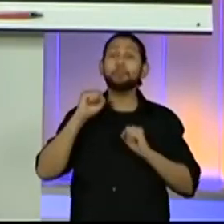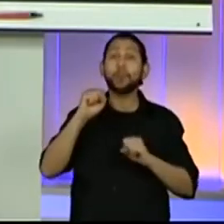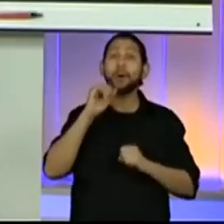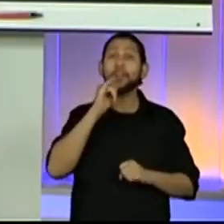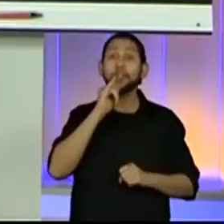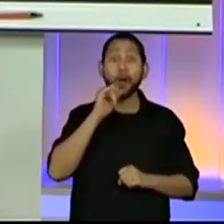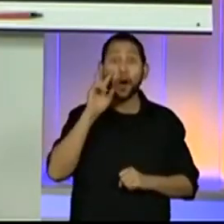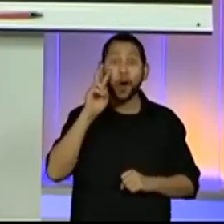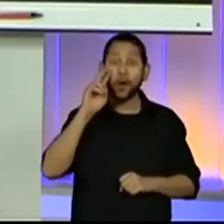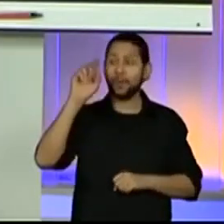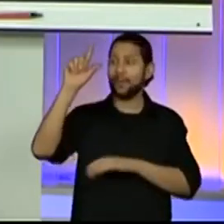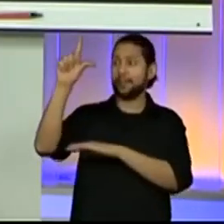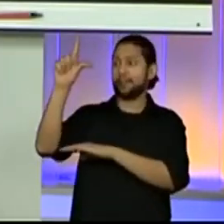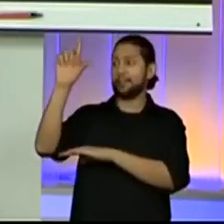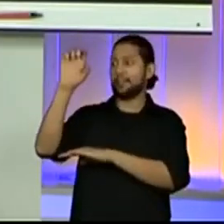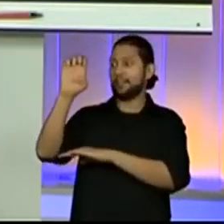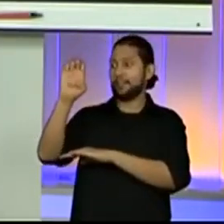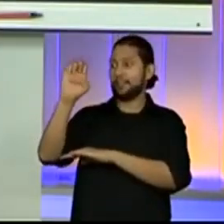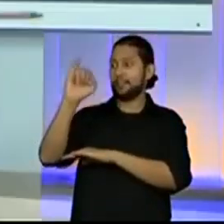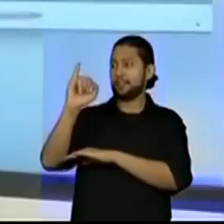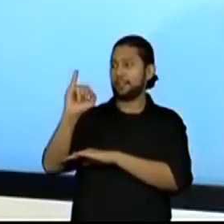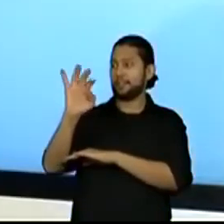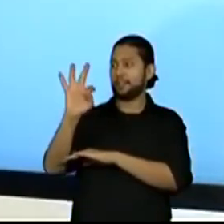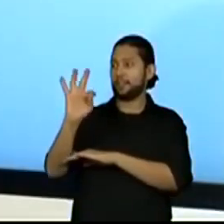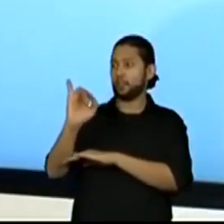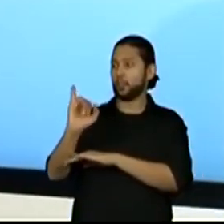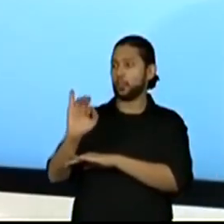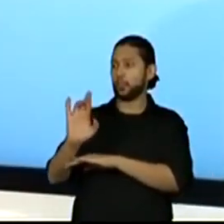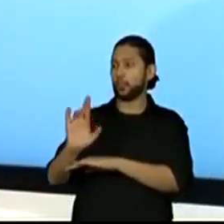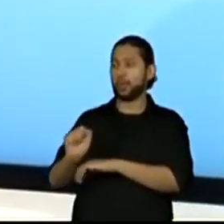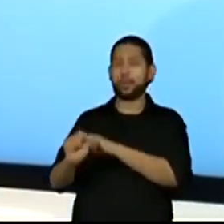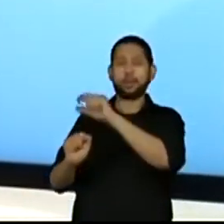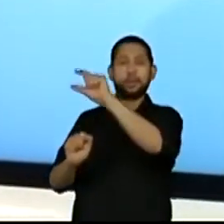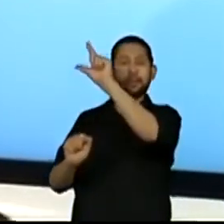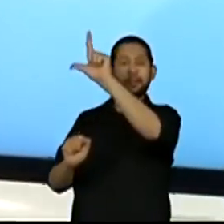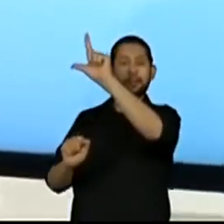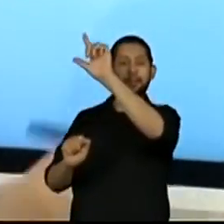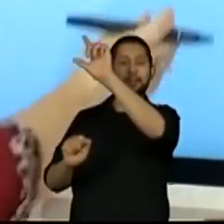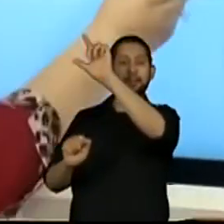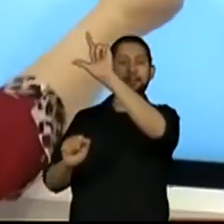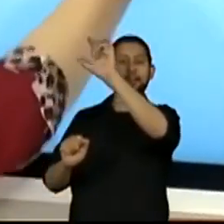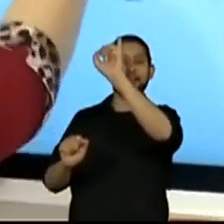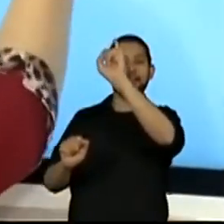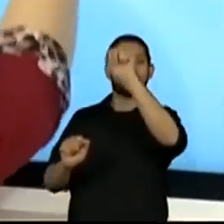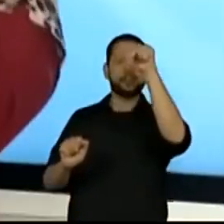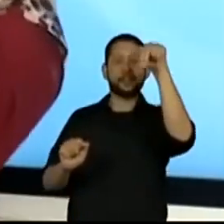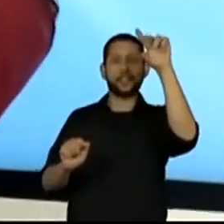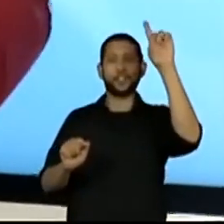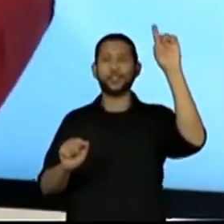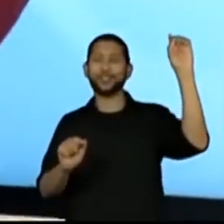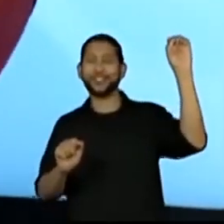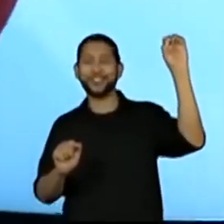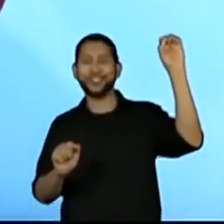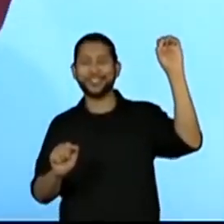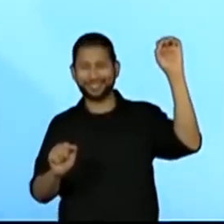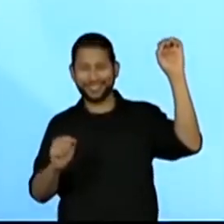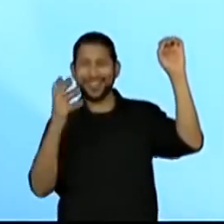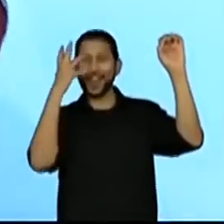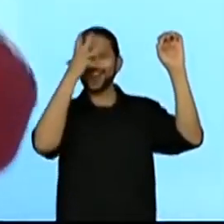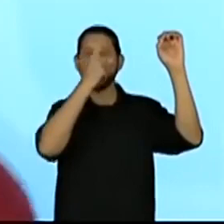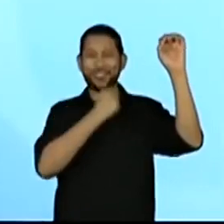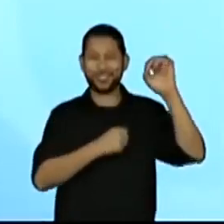poema, enfim, né, só para dar um pequeno exemplo. Ou também